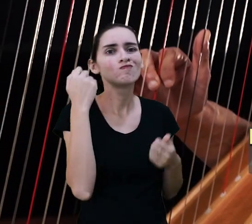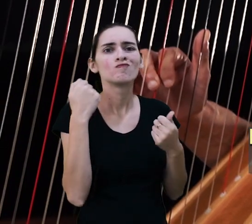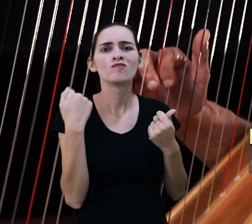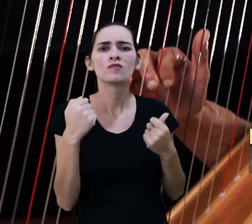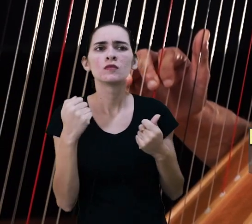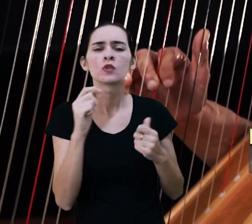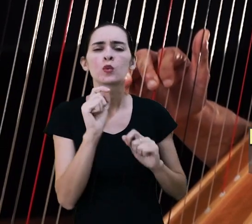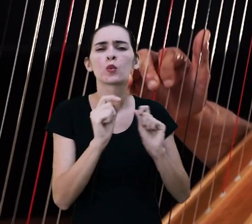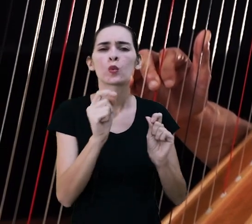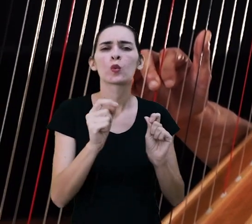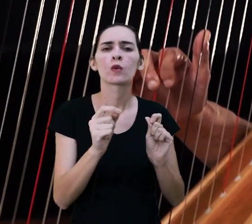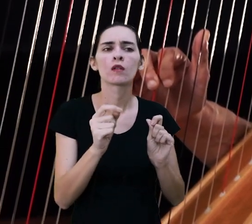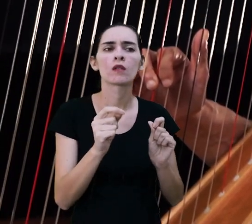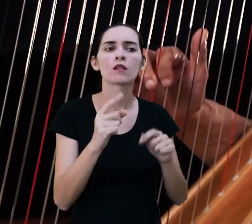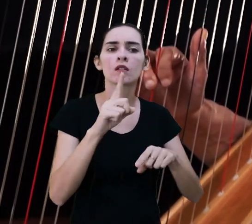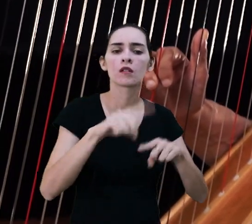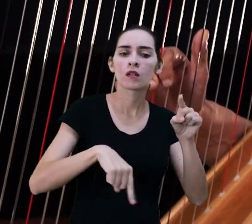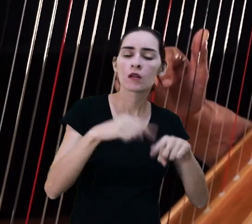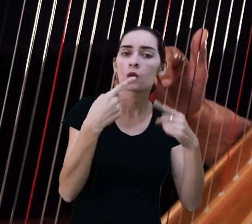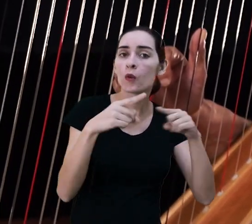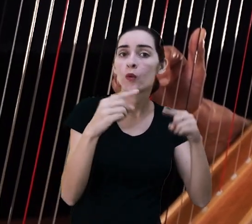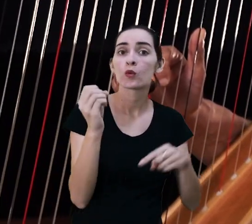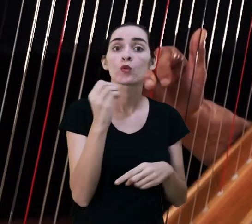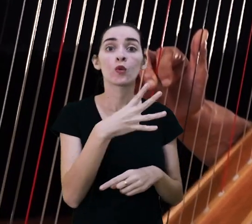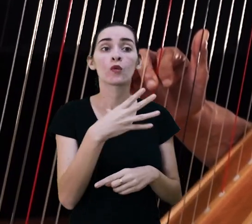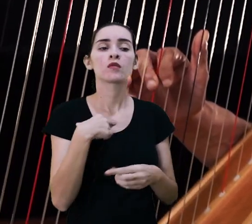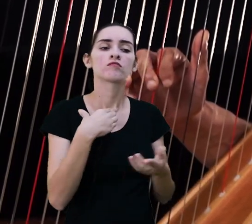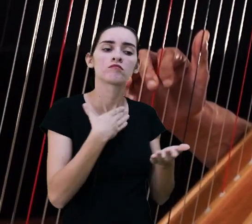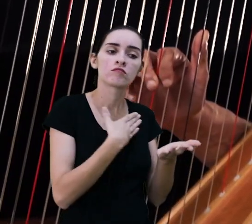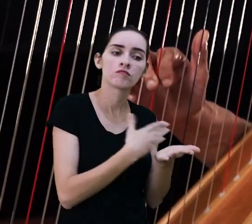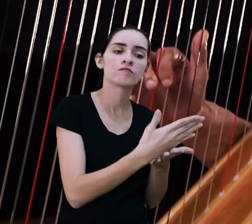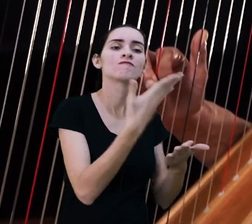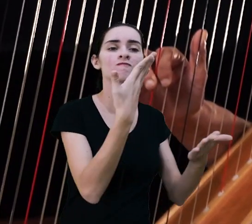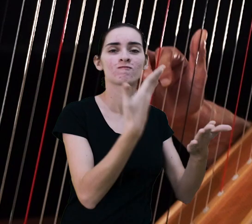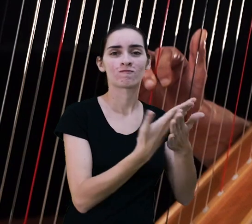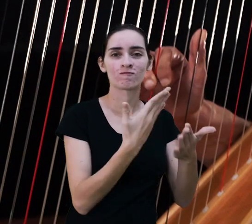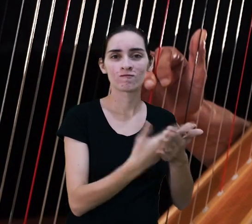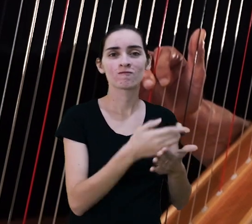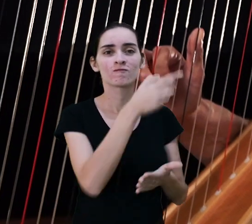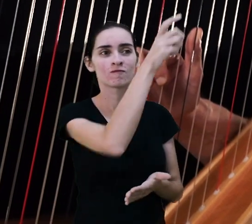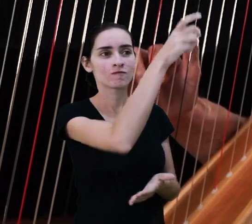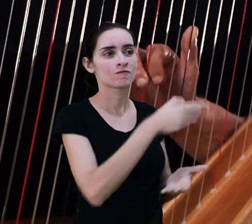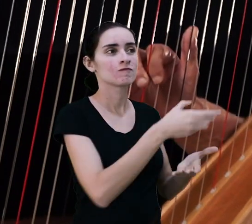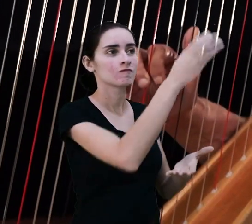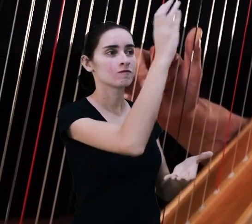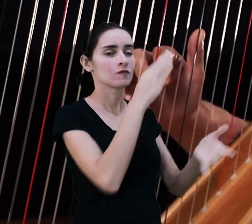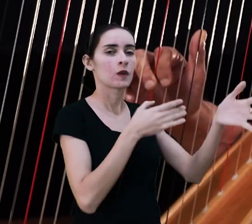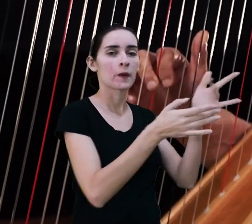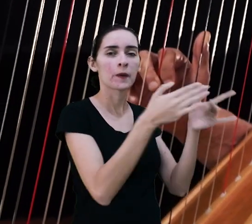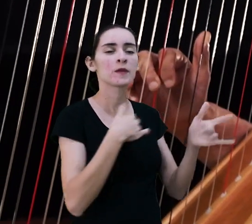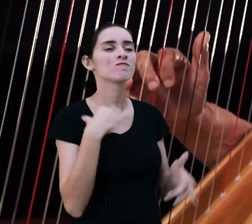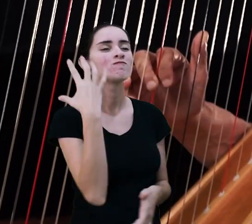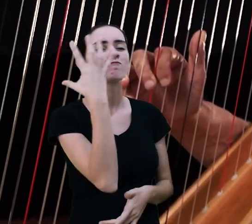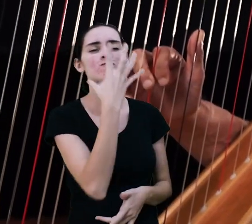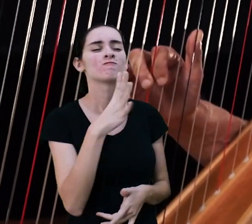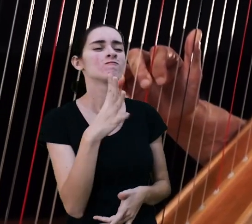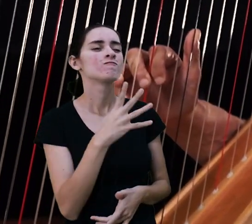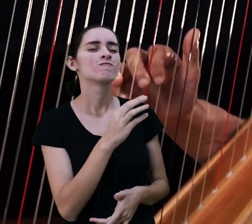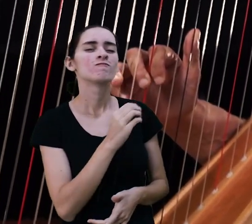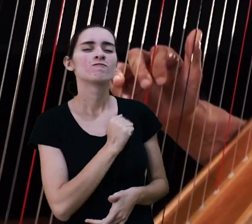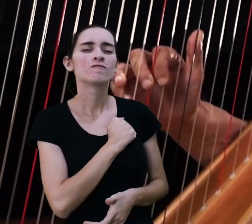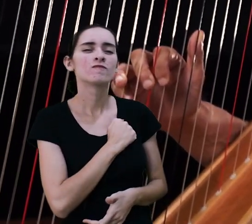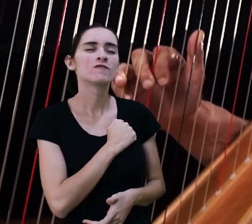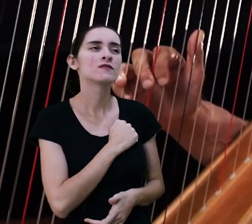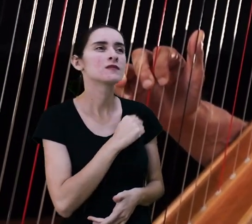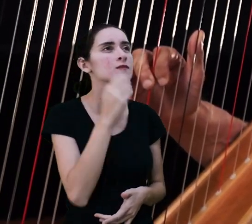instrumento novo, aonde eu dei essa iniciativa de estudar a harpa sinfônica. E eu acabei me apaixonando pelo instrumento e eu